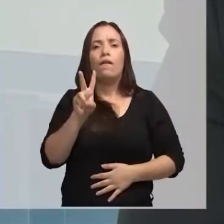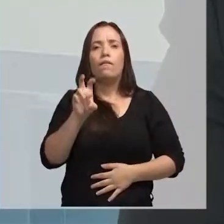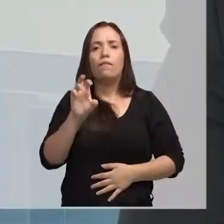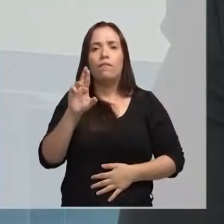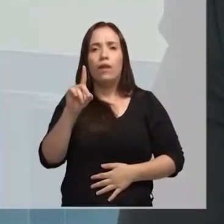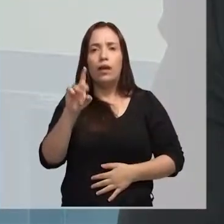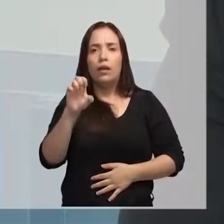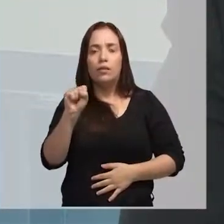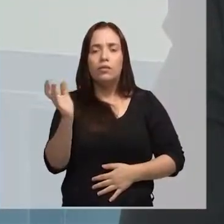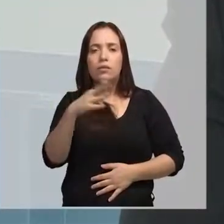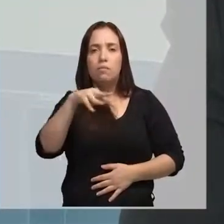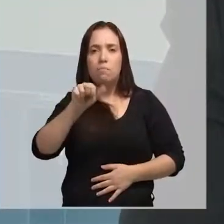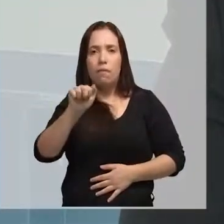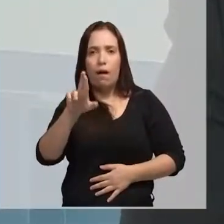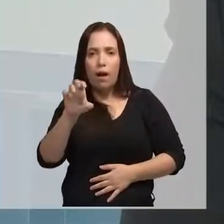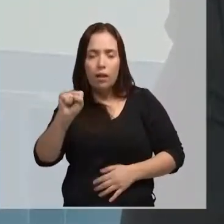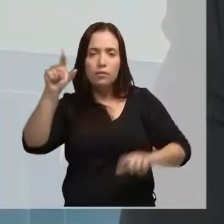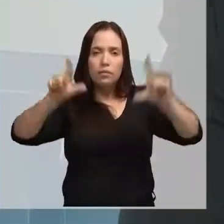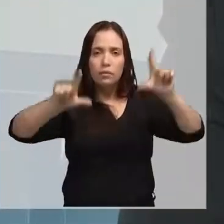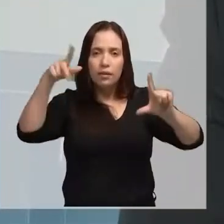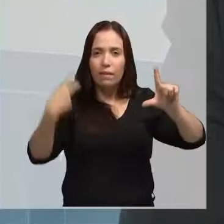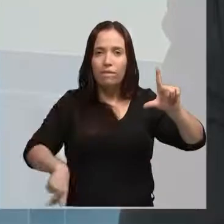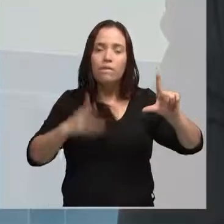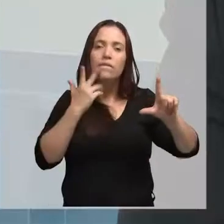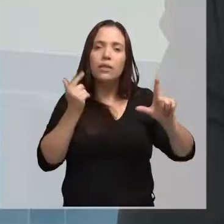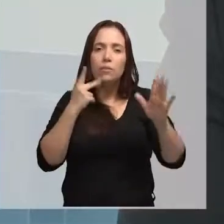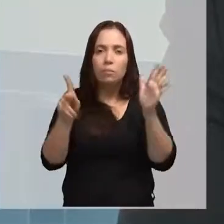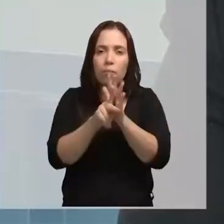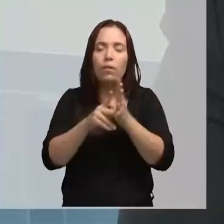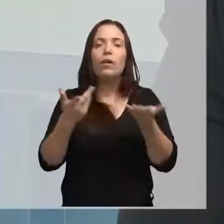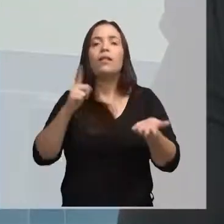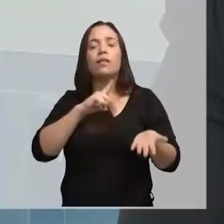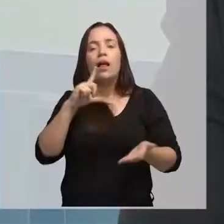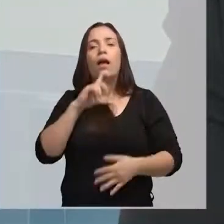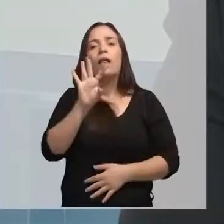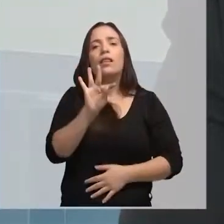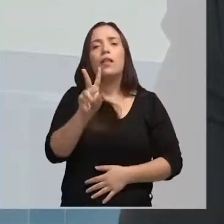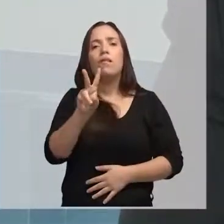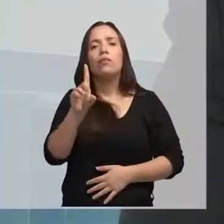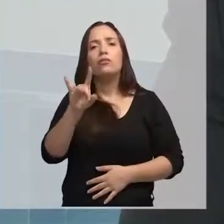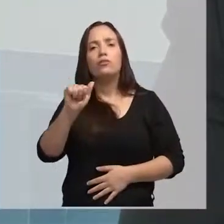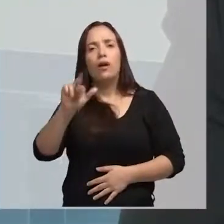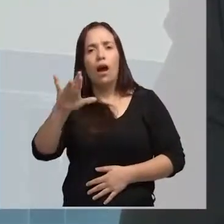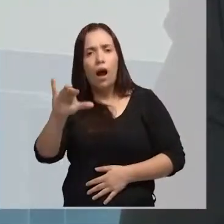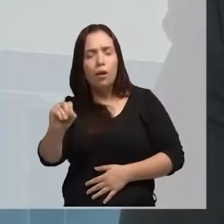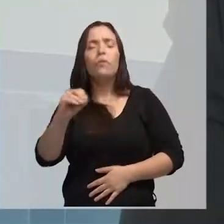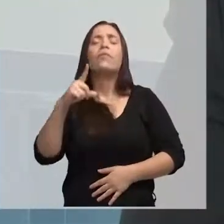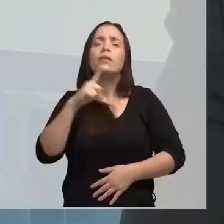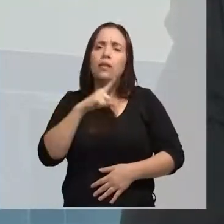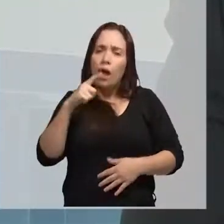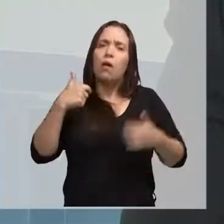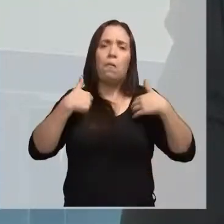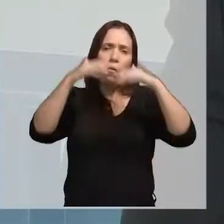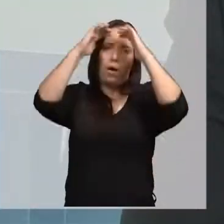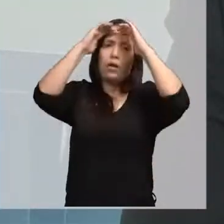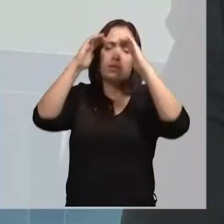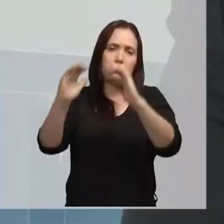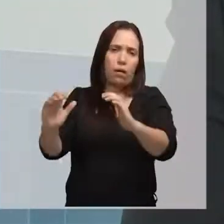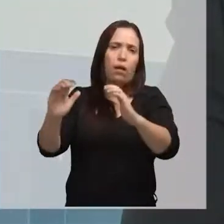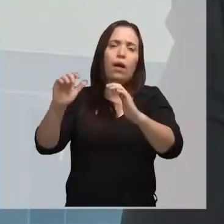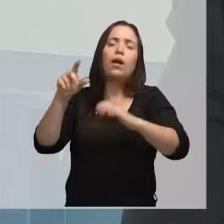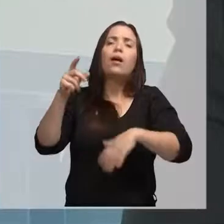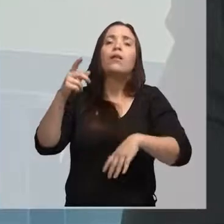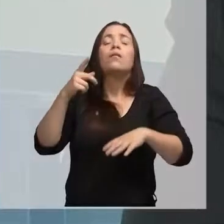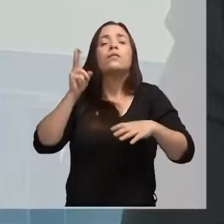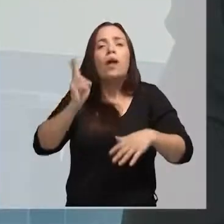aqui em Fortaleza a Verdes Mares, nós temos a TV Diário. E são todas as televisões que a gente respeita, divulga e fala do que eles fizeram, então nós